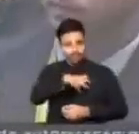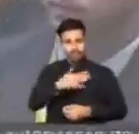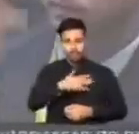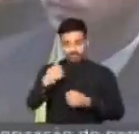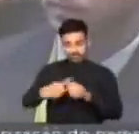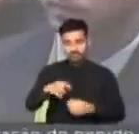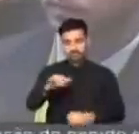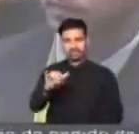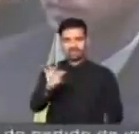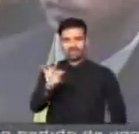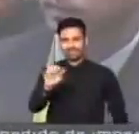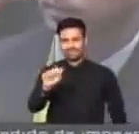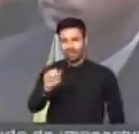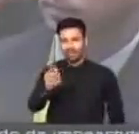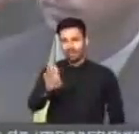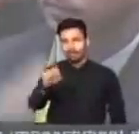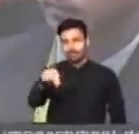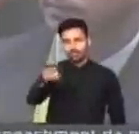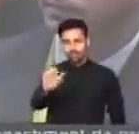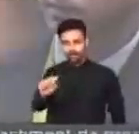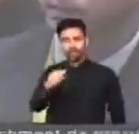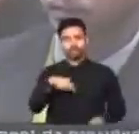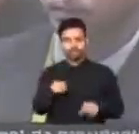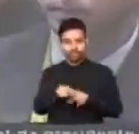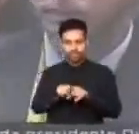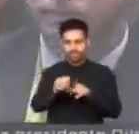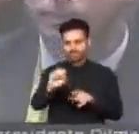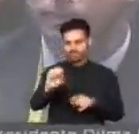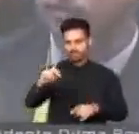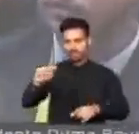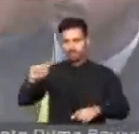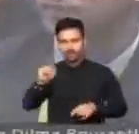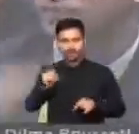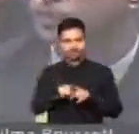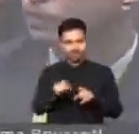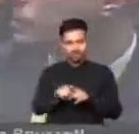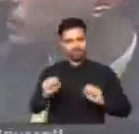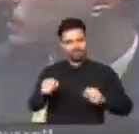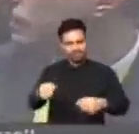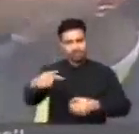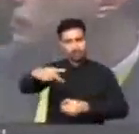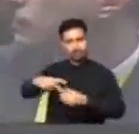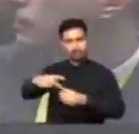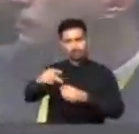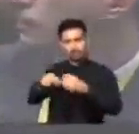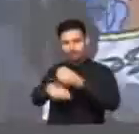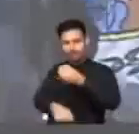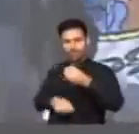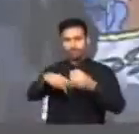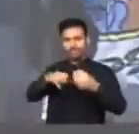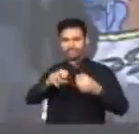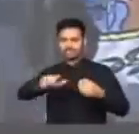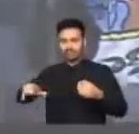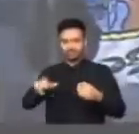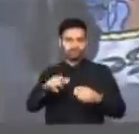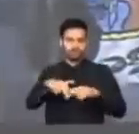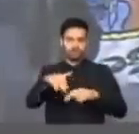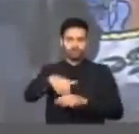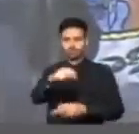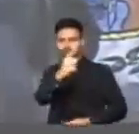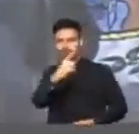cidade Itabuna, em defesa da CEPLAC e do pré-sal, não ao golpe, não passará! Deputado